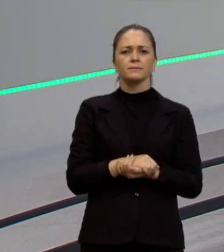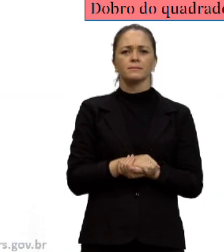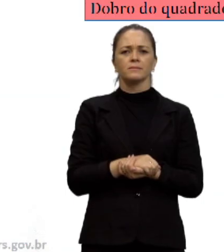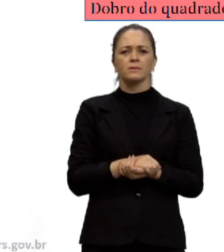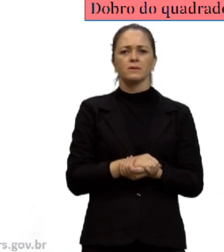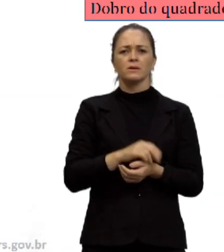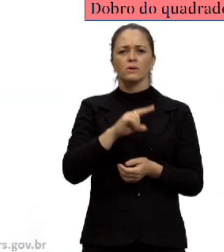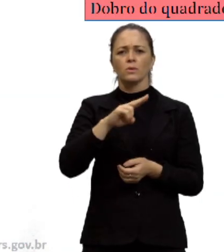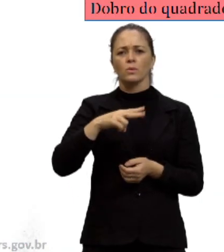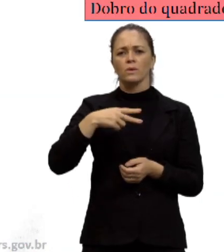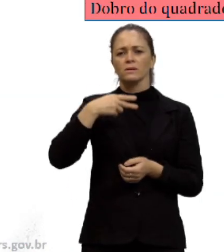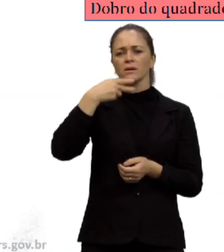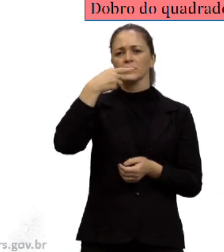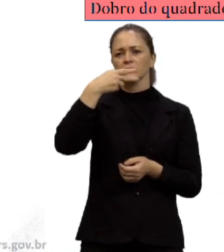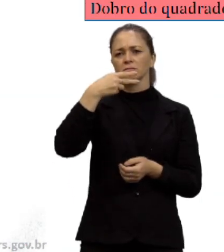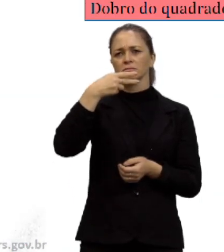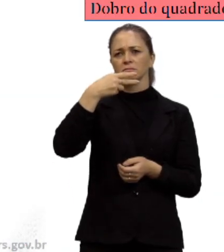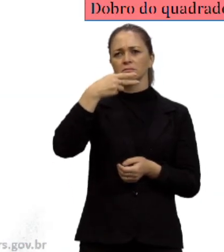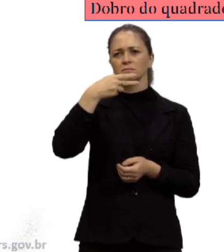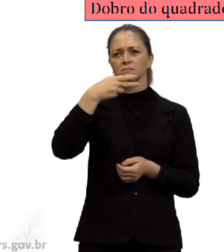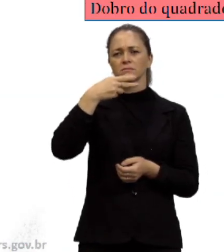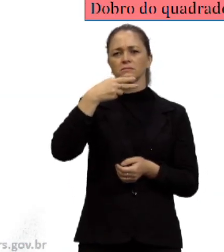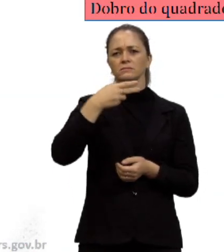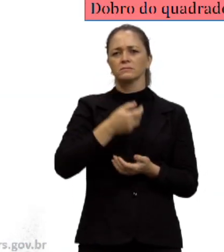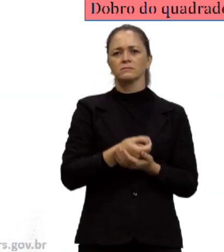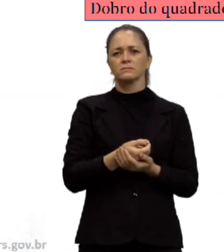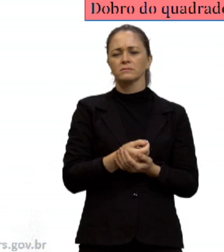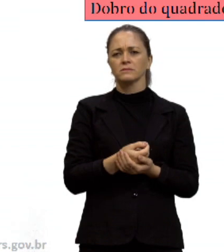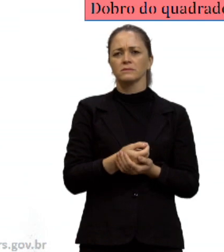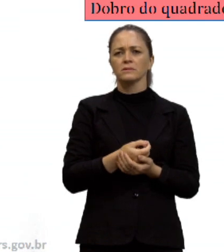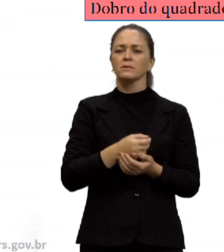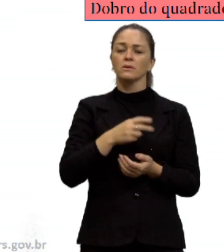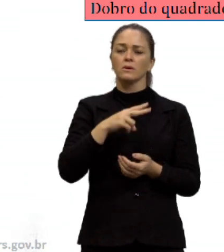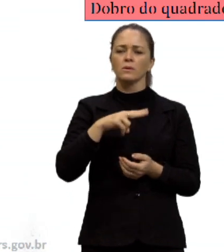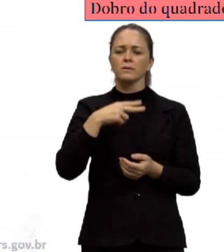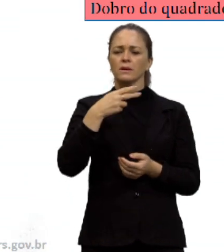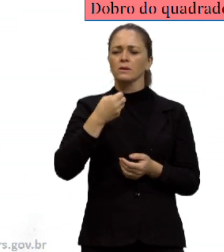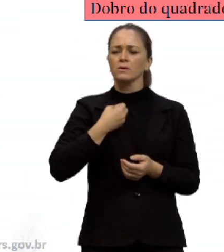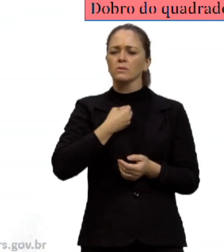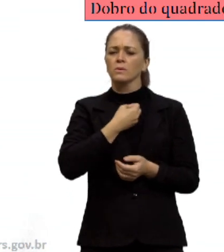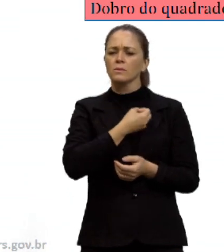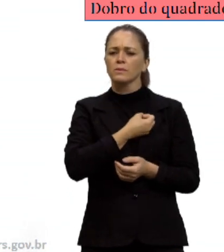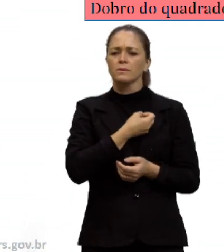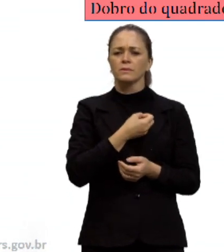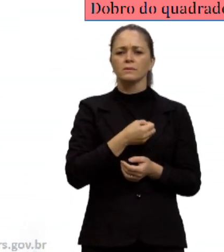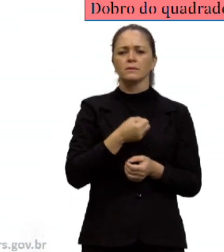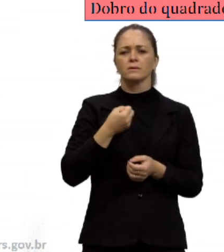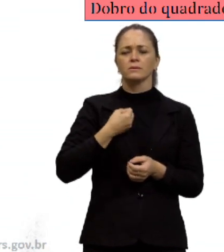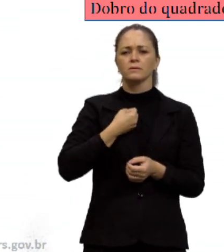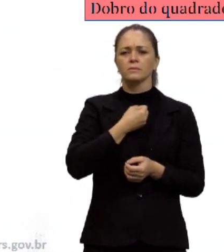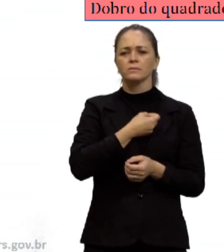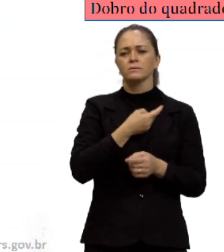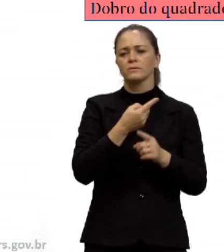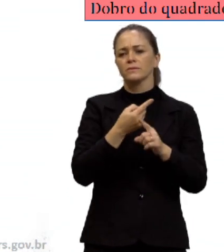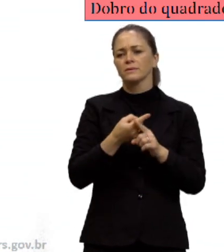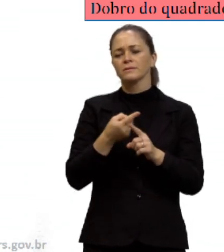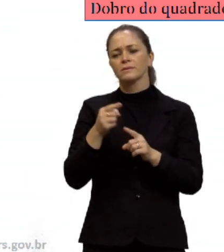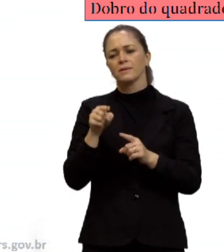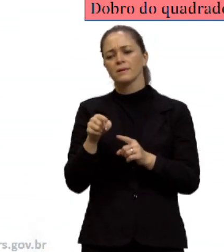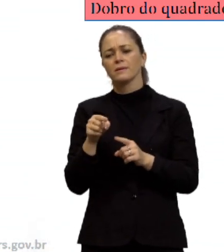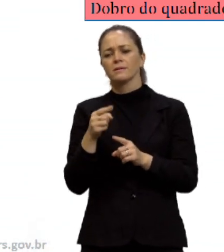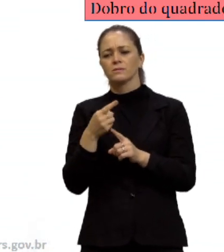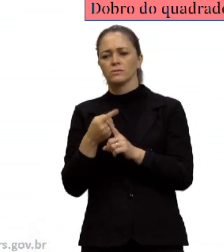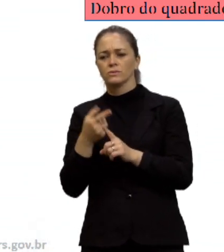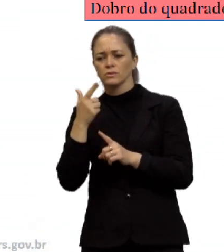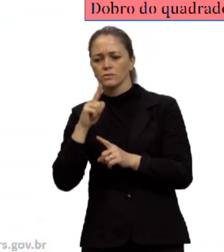Quadrado de um número qualquer. O que que nós já estabelecemos? Que o quadrado de um número qualquer é um número vezes ele mesmo.